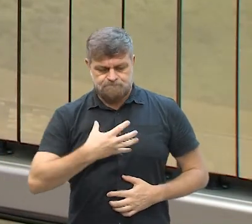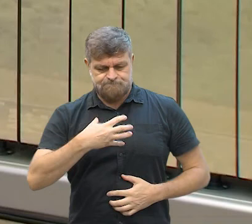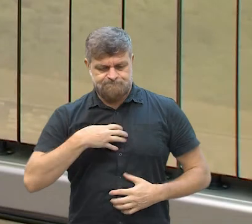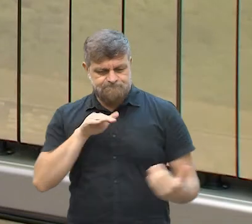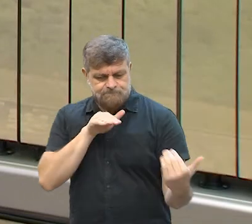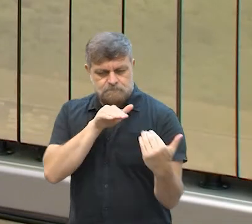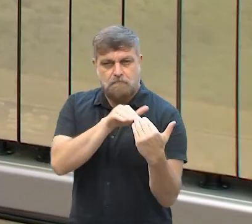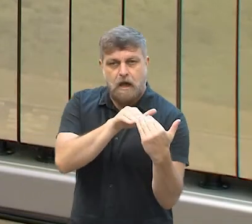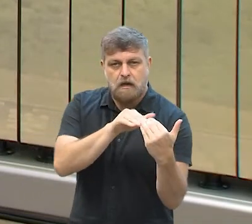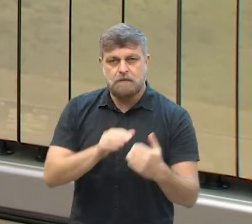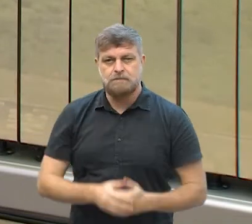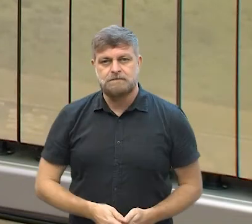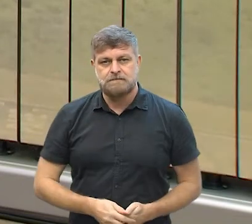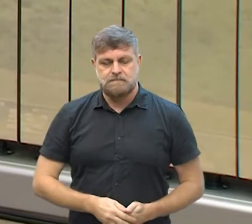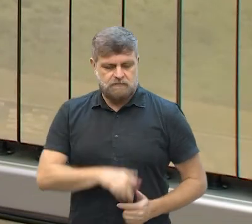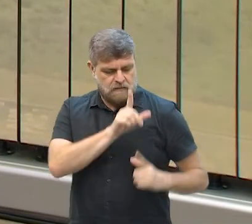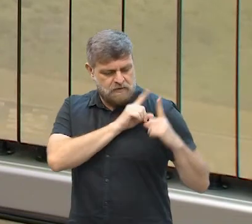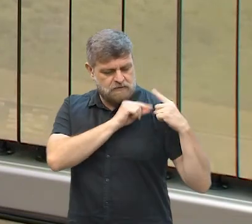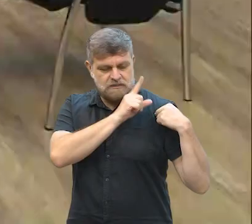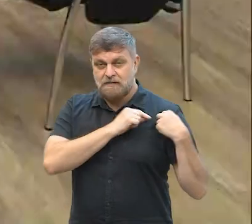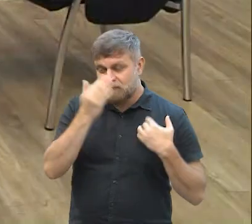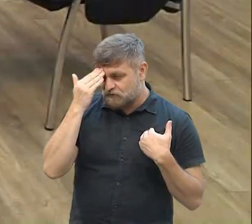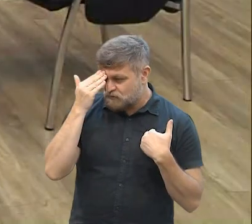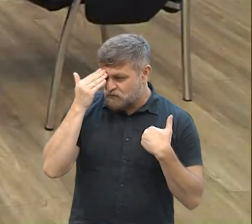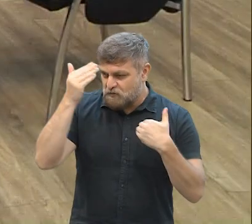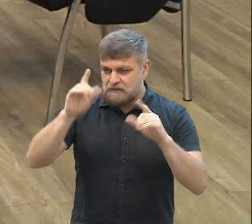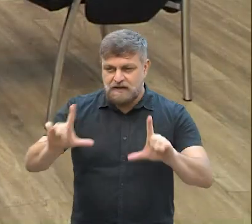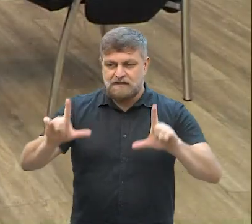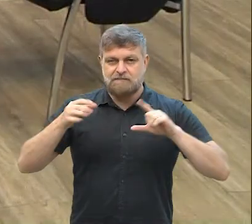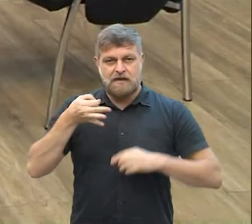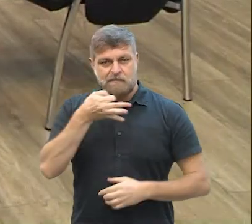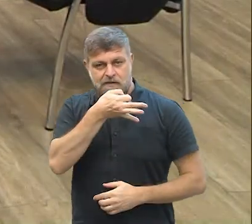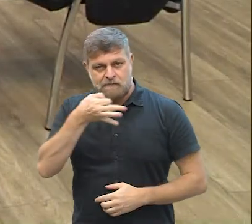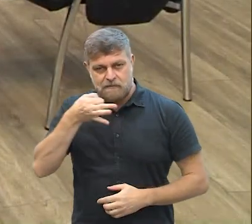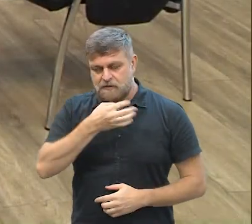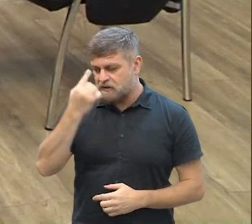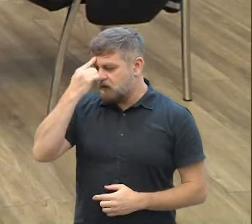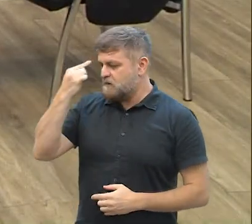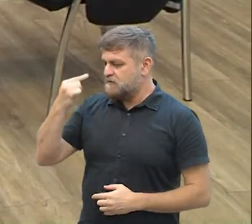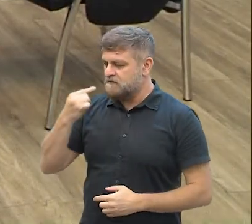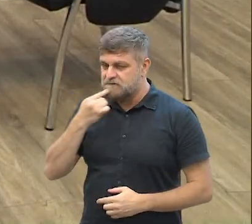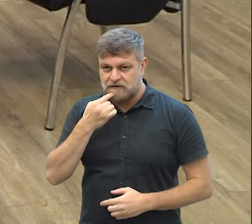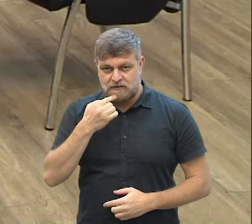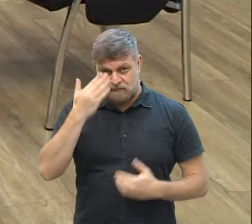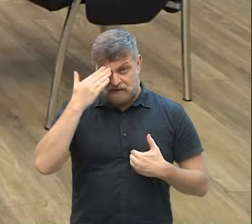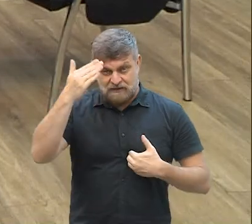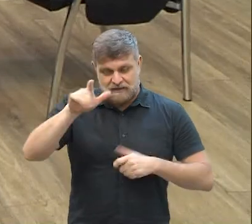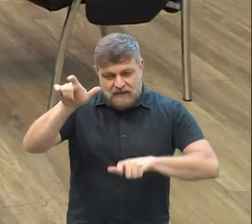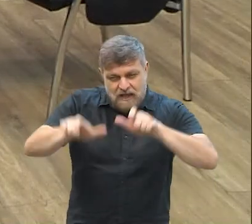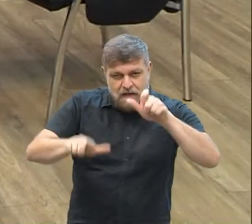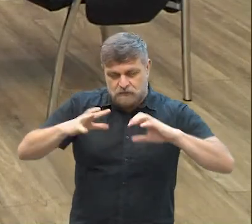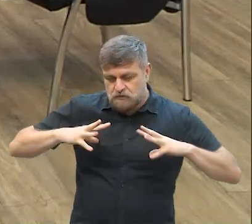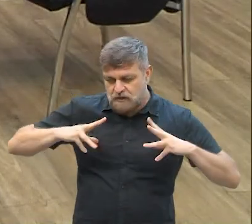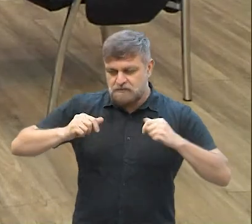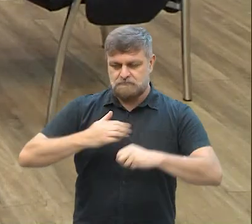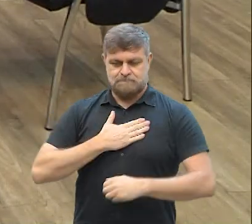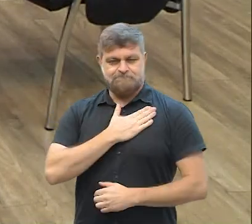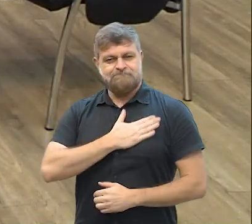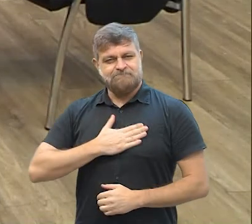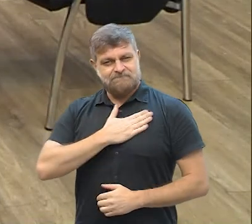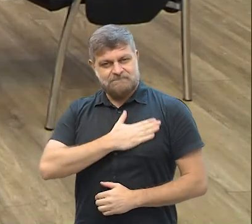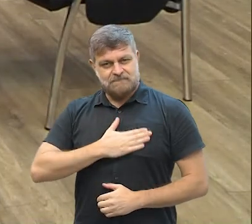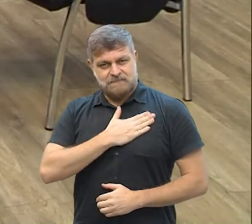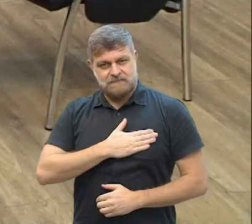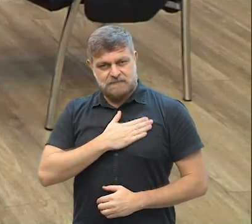nós podemos ser. Major Jaime, muito obrigado pela sua participação aqui no Perfil. Tenho certeza que todo mundo aí de